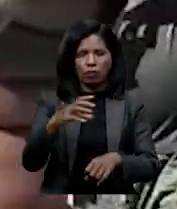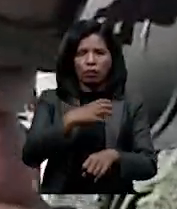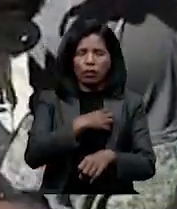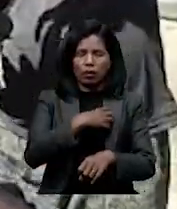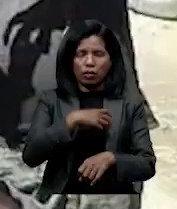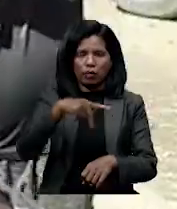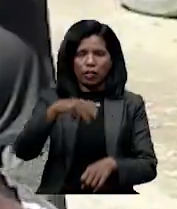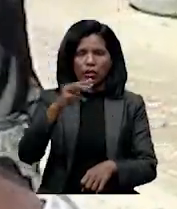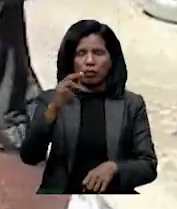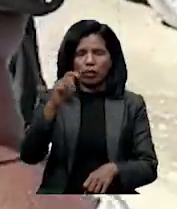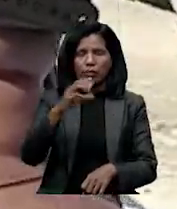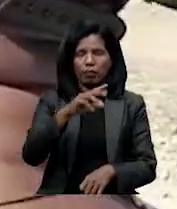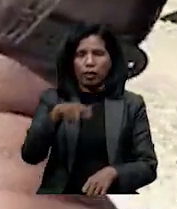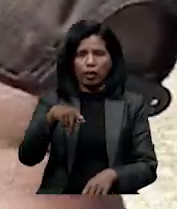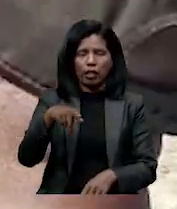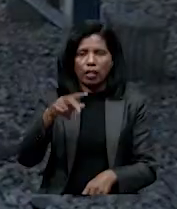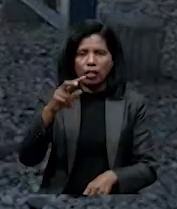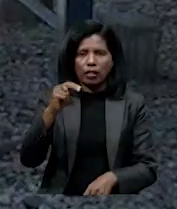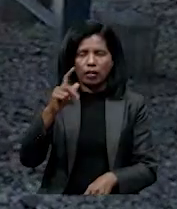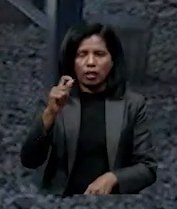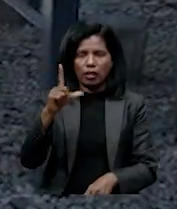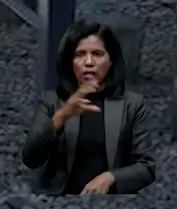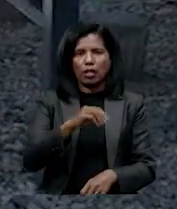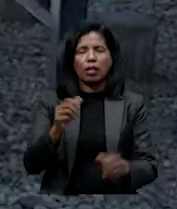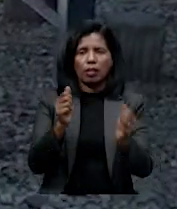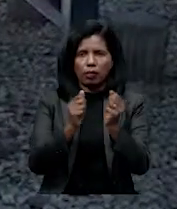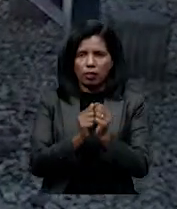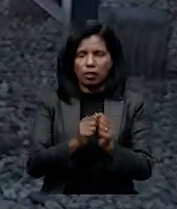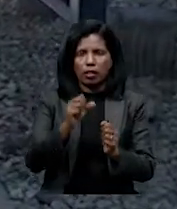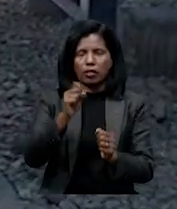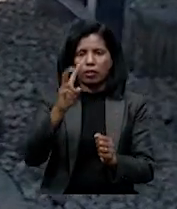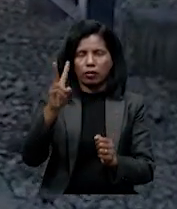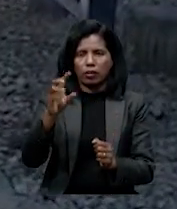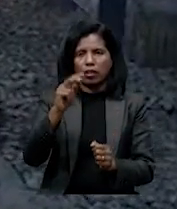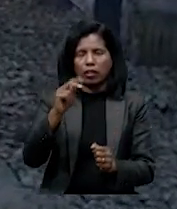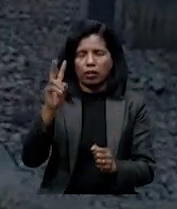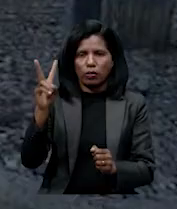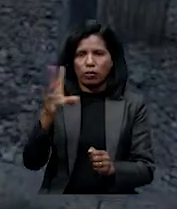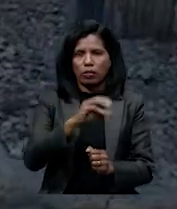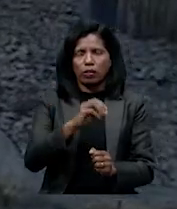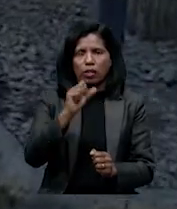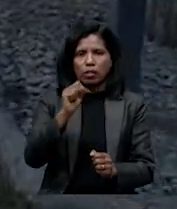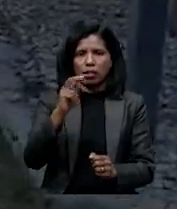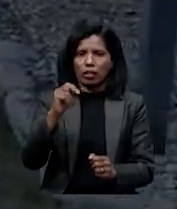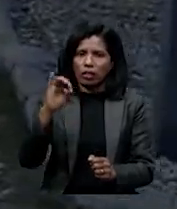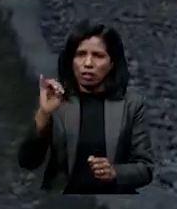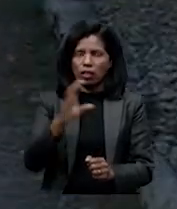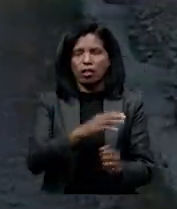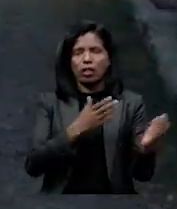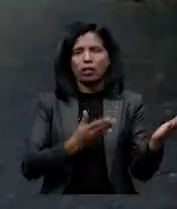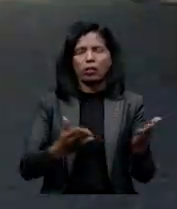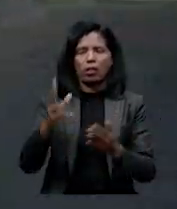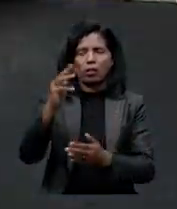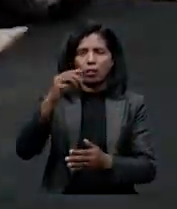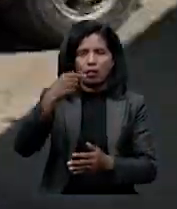SIPN PNTL, Ramuto com Unidade de Informação Valentil Makikit S2N2 no SNI Lori MGG